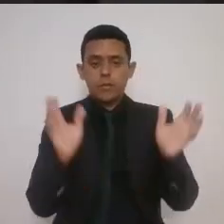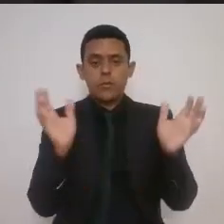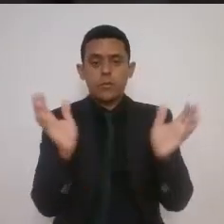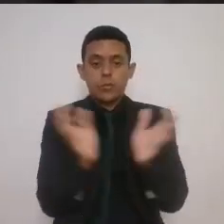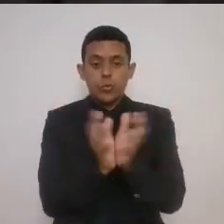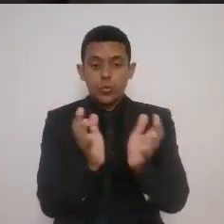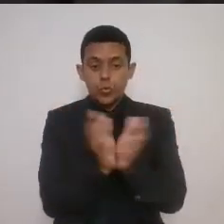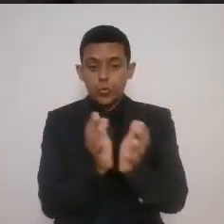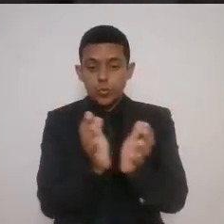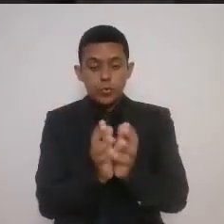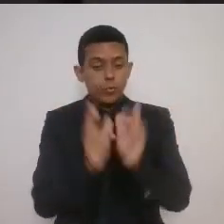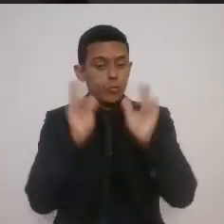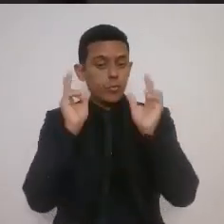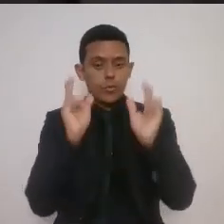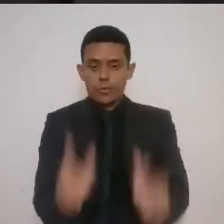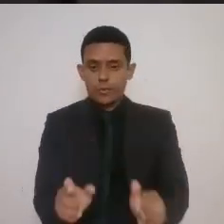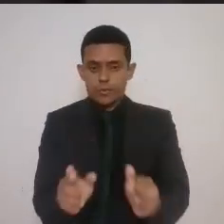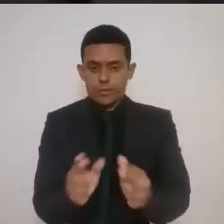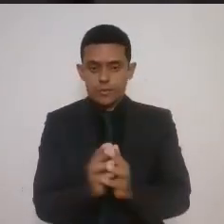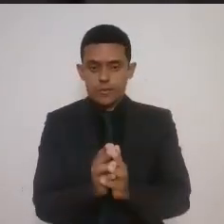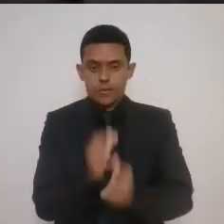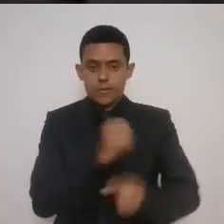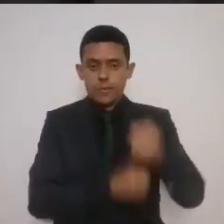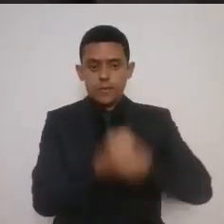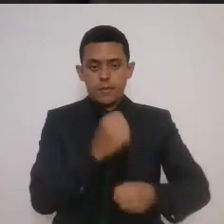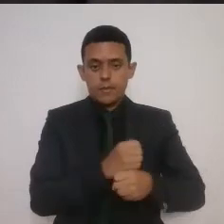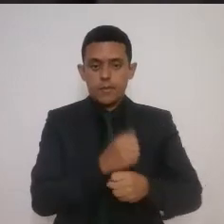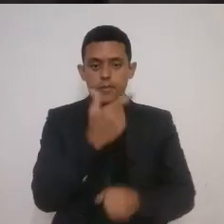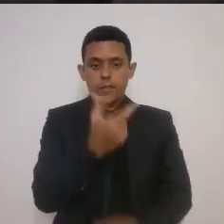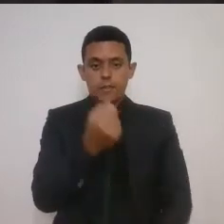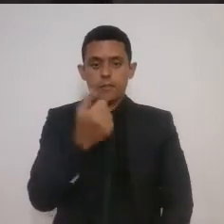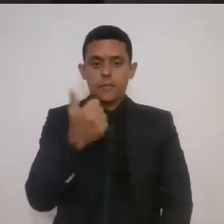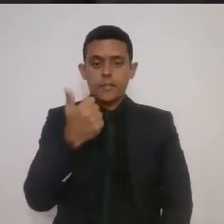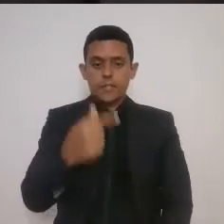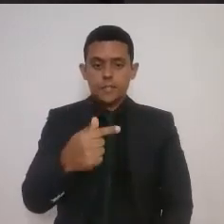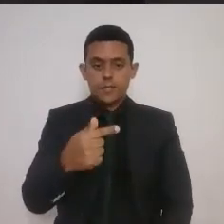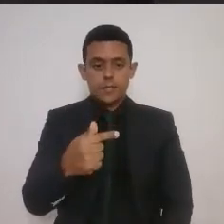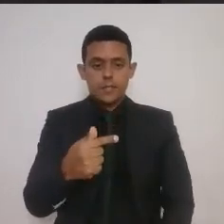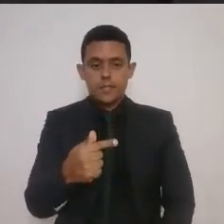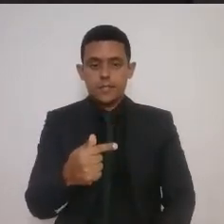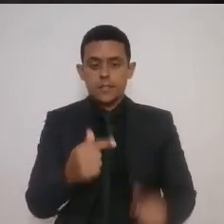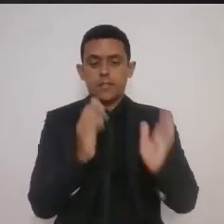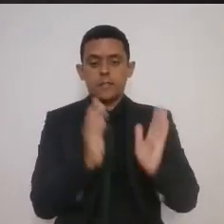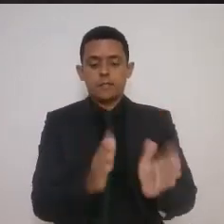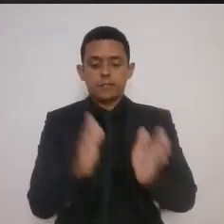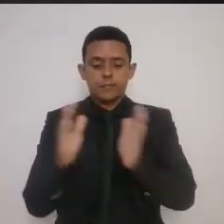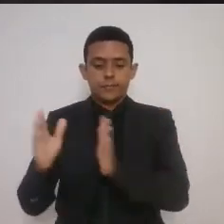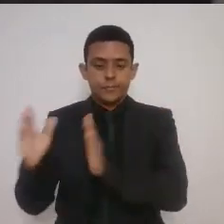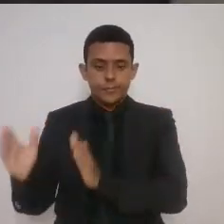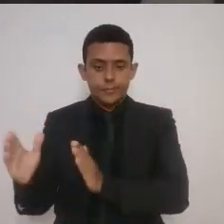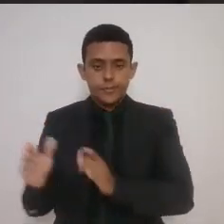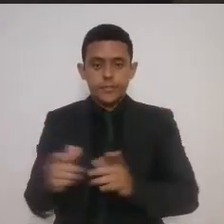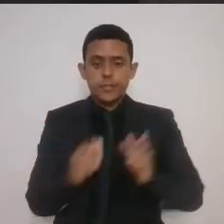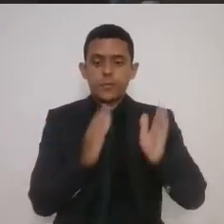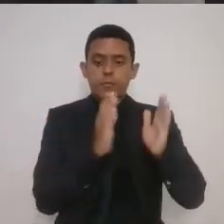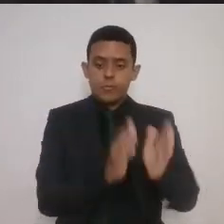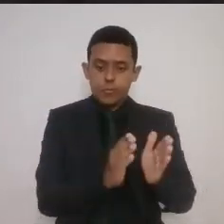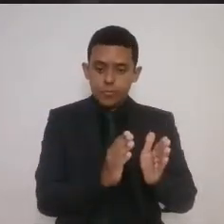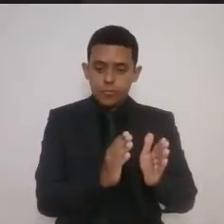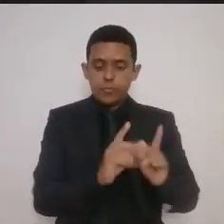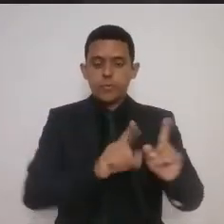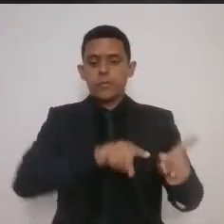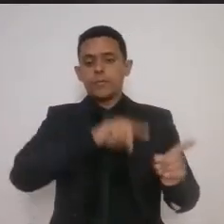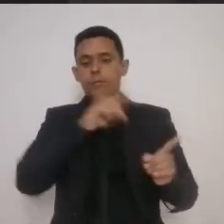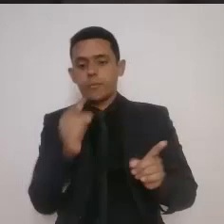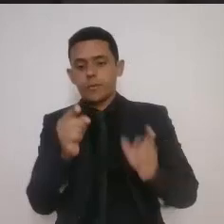financeiro, em 2017, em uma sequência lógica, inclusive um mês após outros.